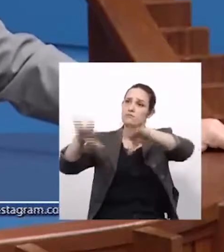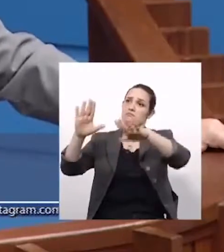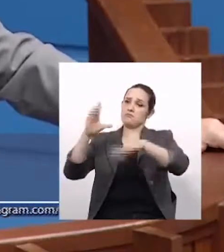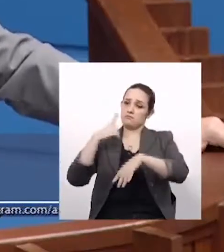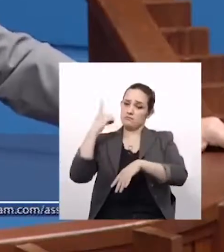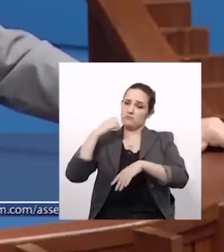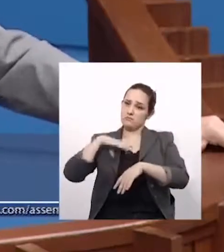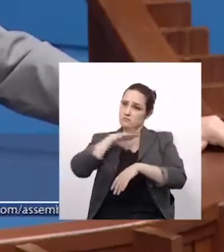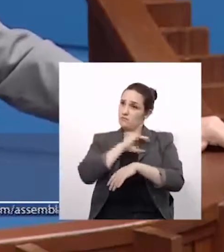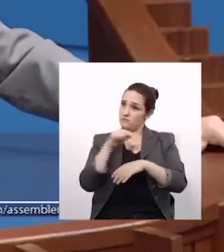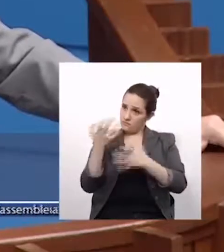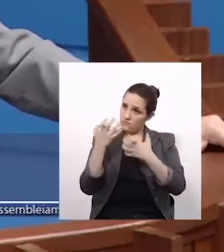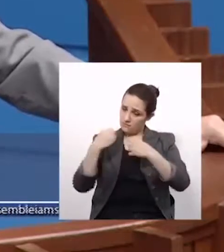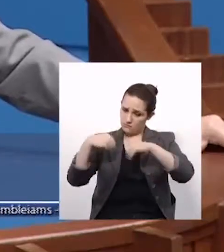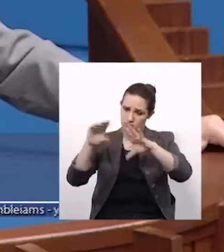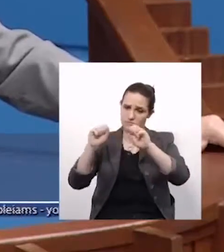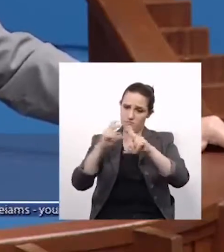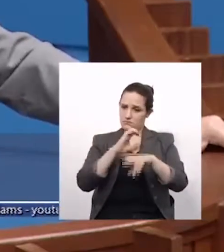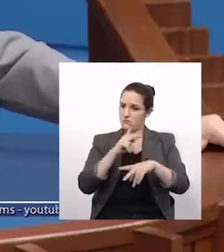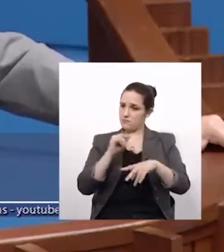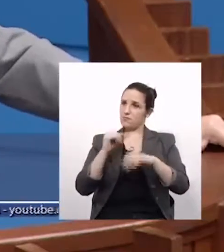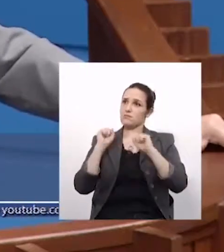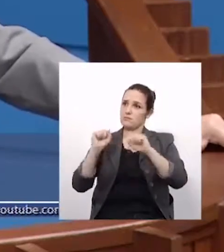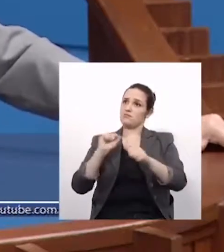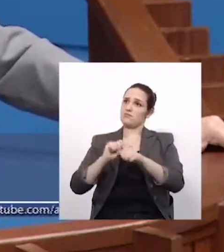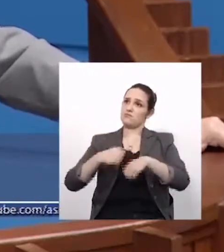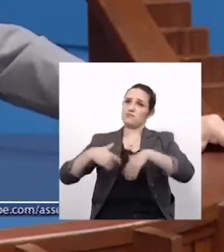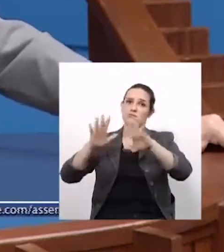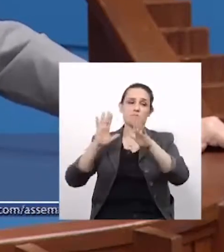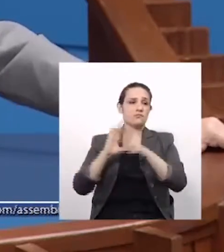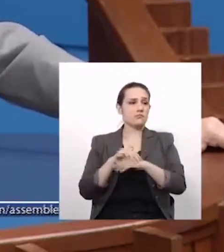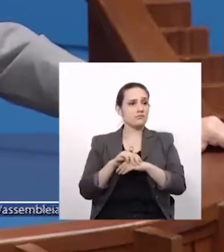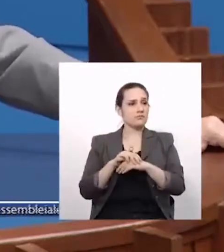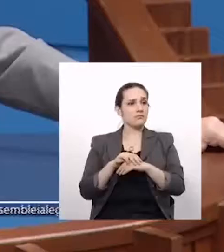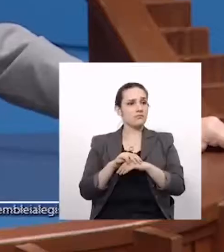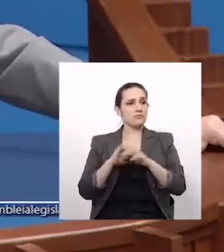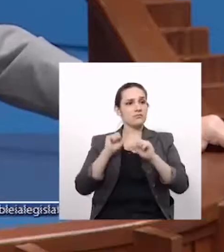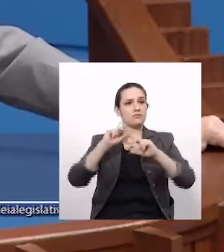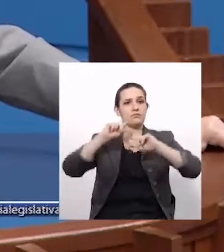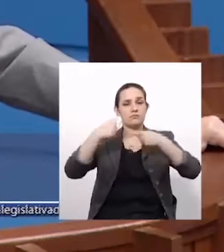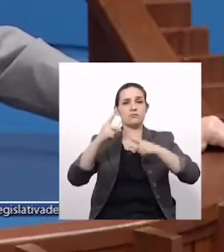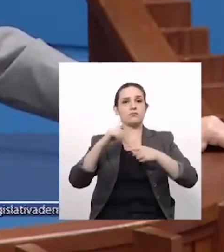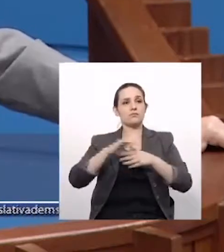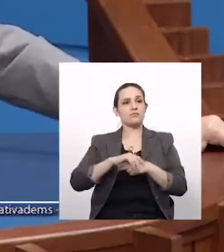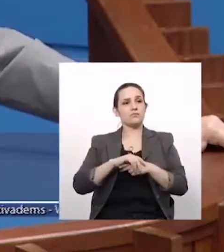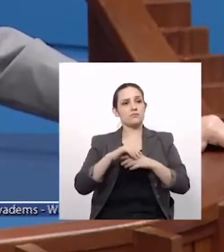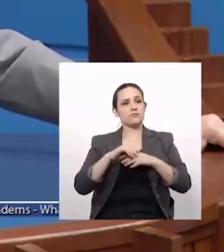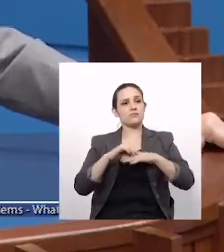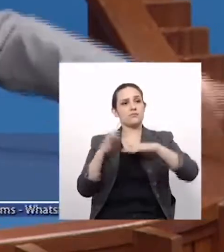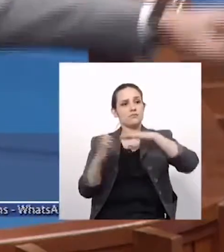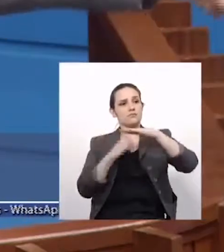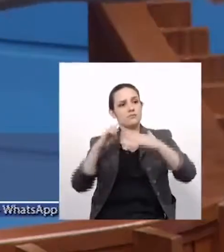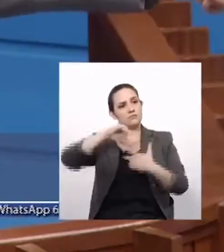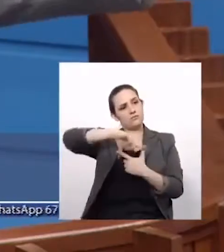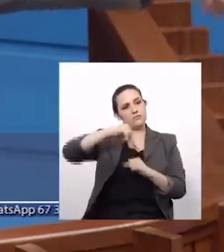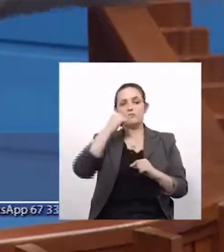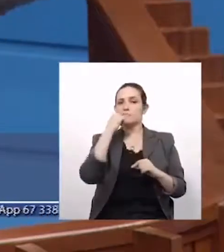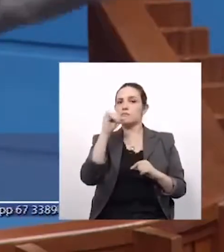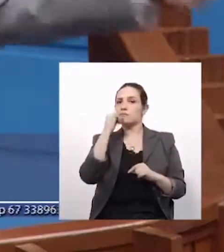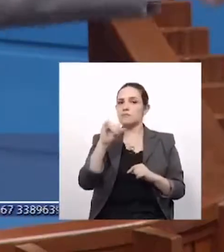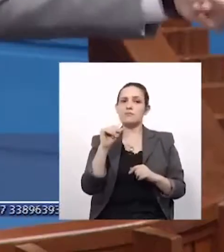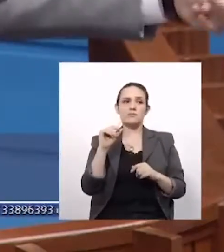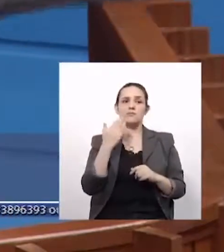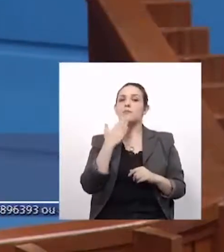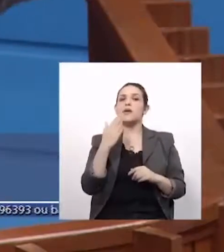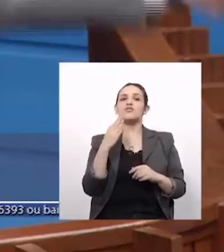você quer uma CPI? Está aí. Aí a Energisa entra com mandado de segurança. Daqui 60 dias eu quero ver